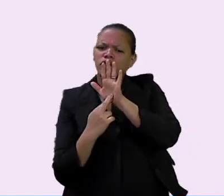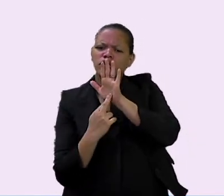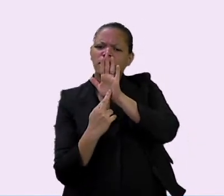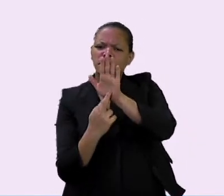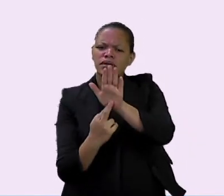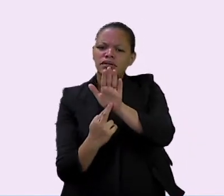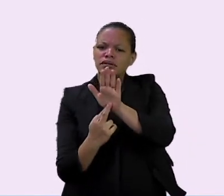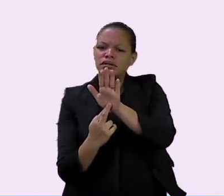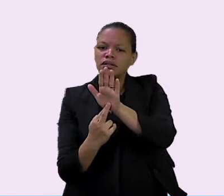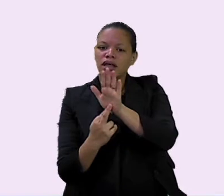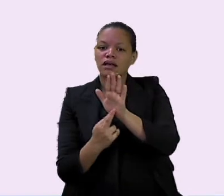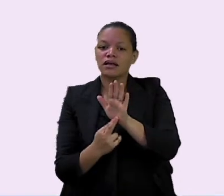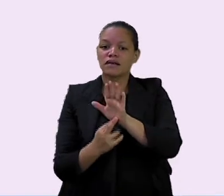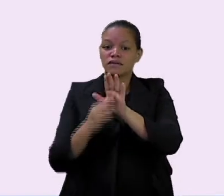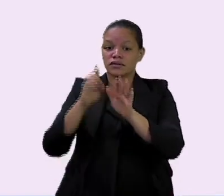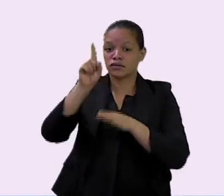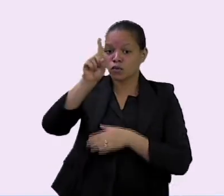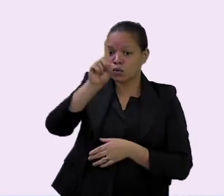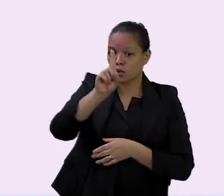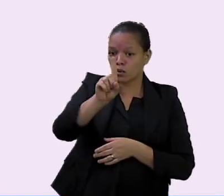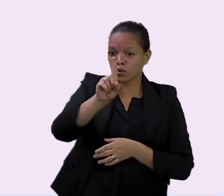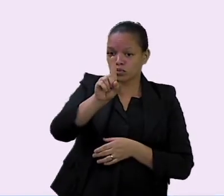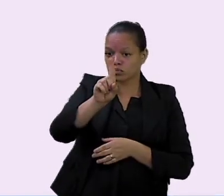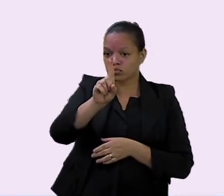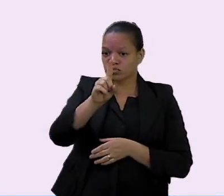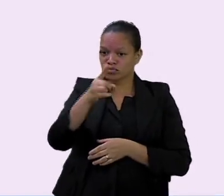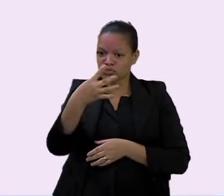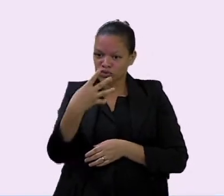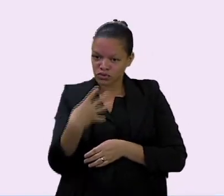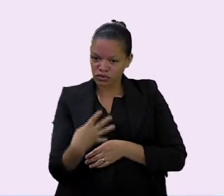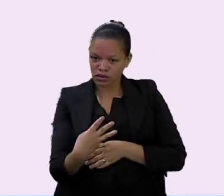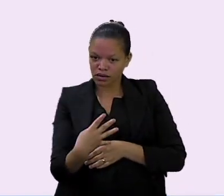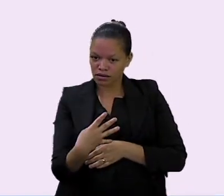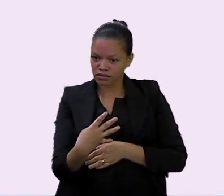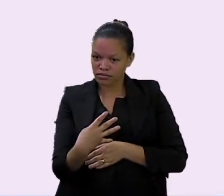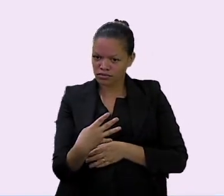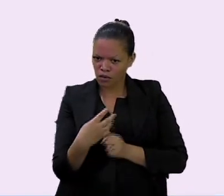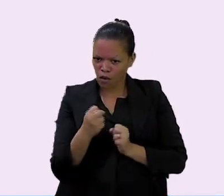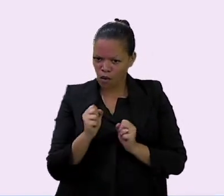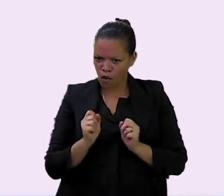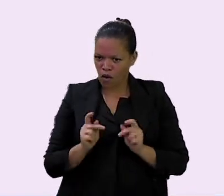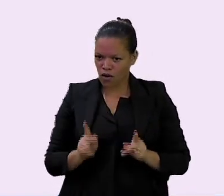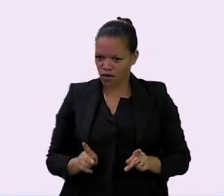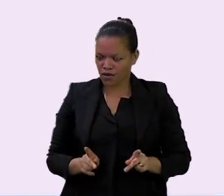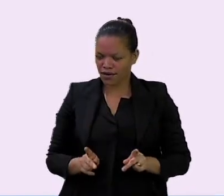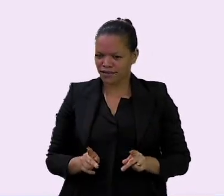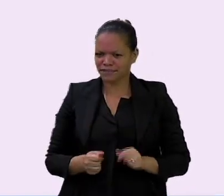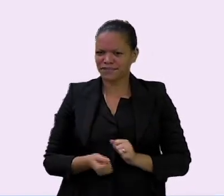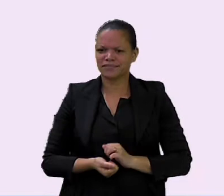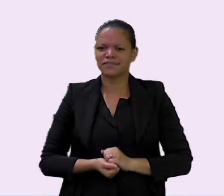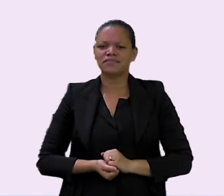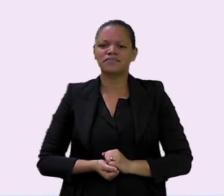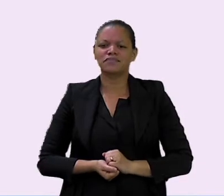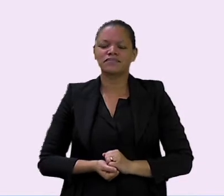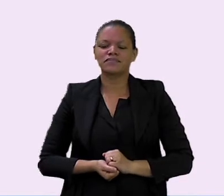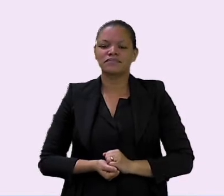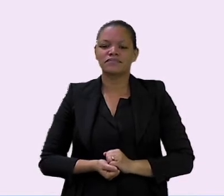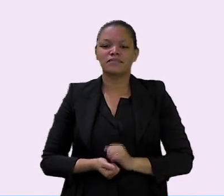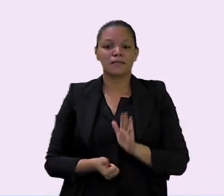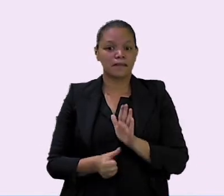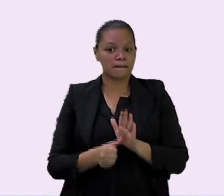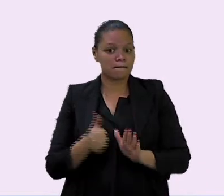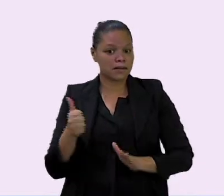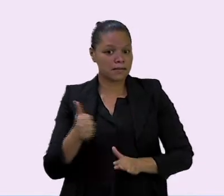uma parte, um pedacinho de 4. 1 de 4, ok? Primeira